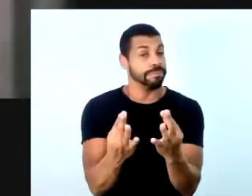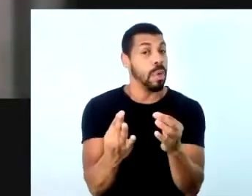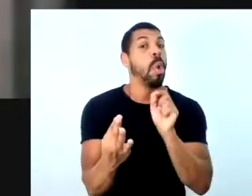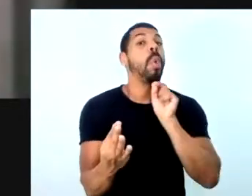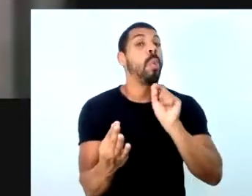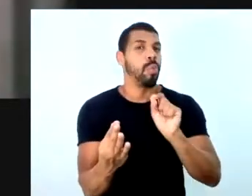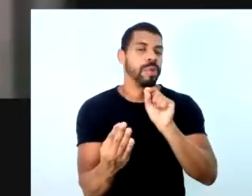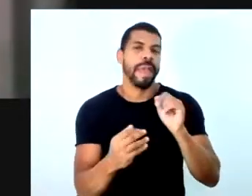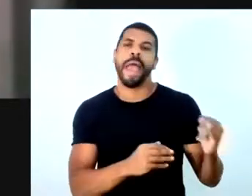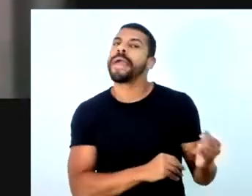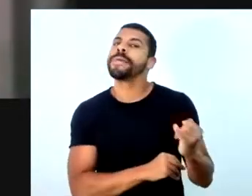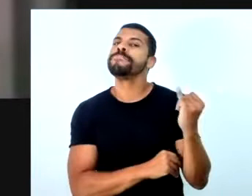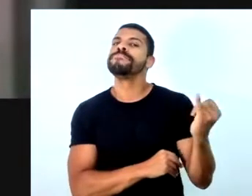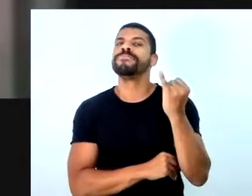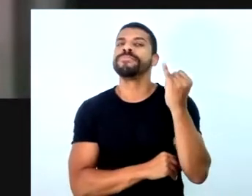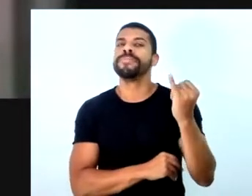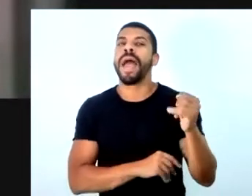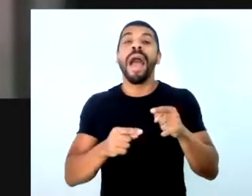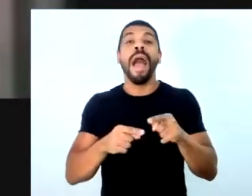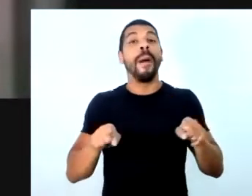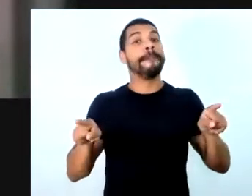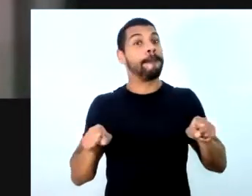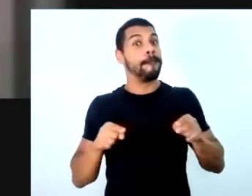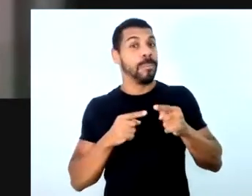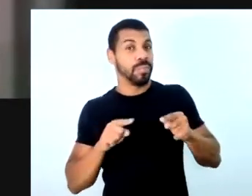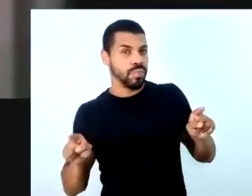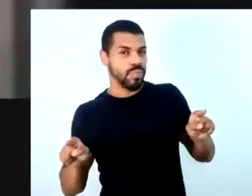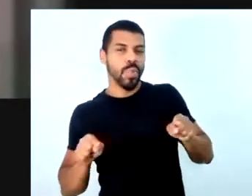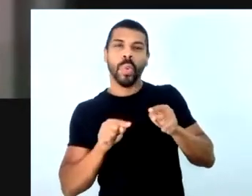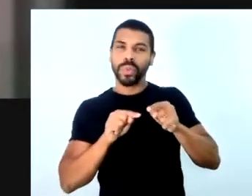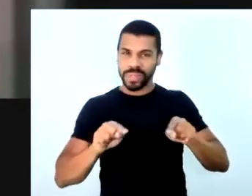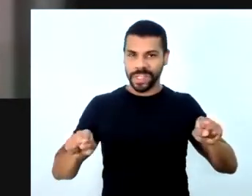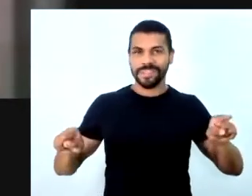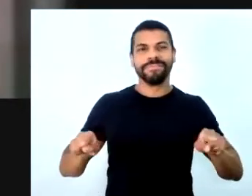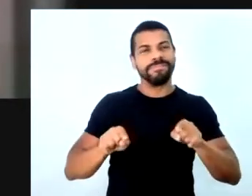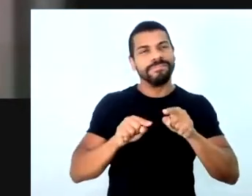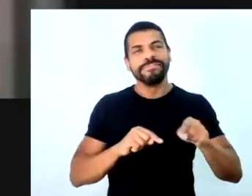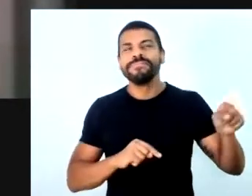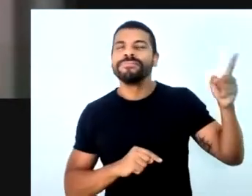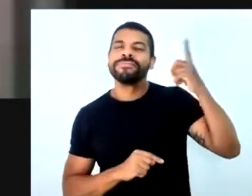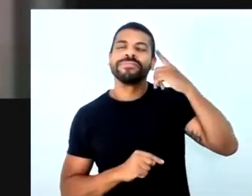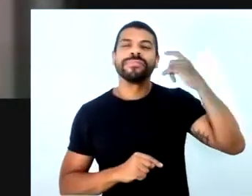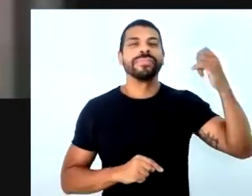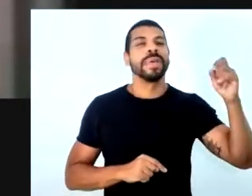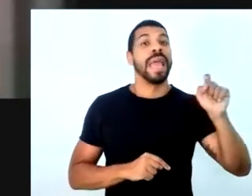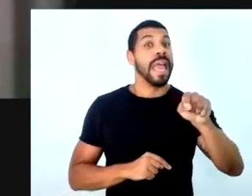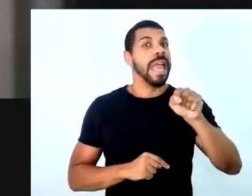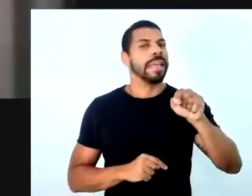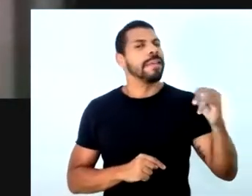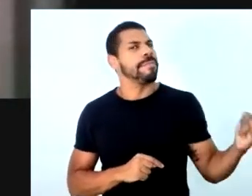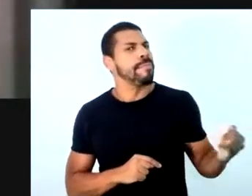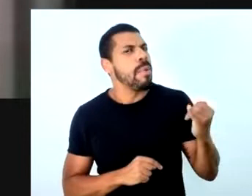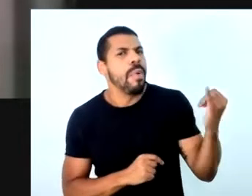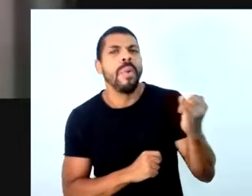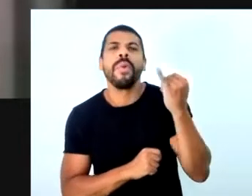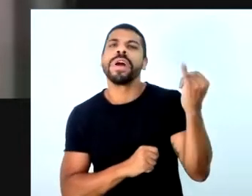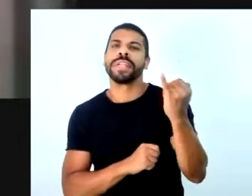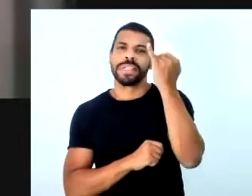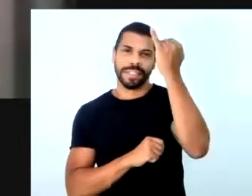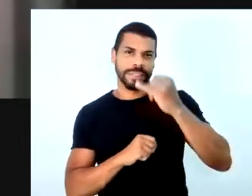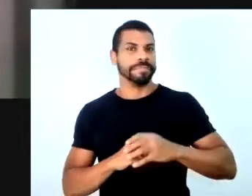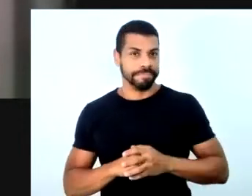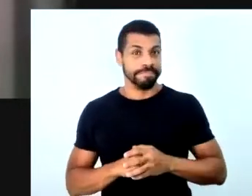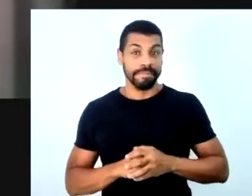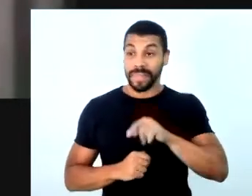prestarem muita atenção nos processos de edição, é a importância da trilha sonora. a trilha sonora, ela não é uma